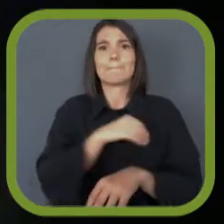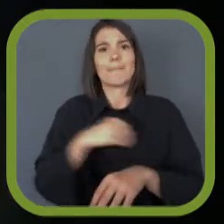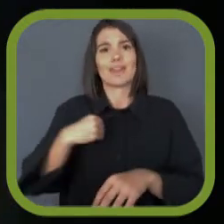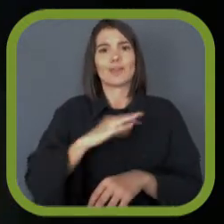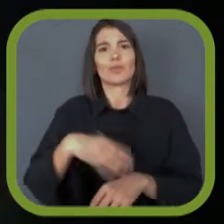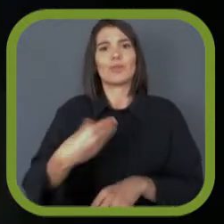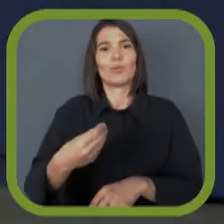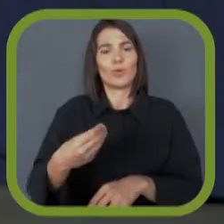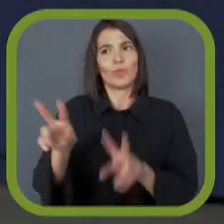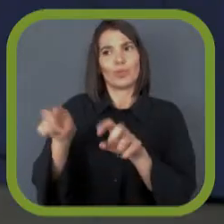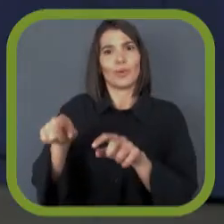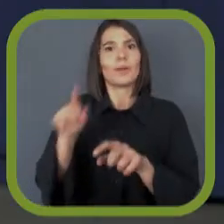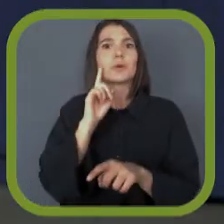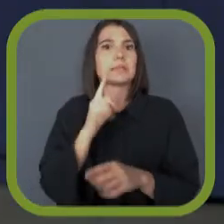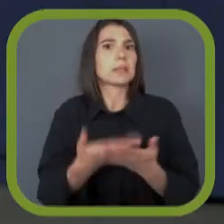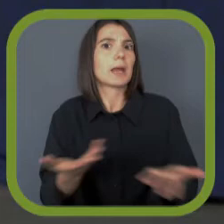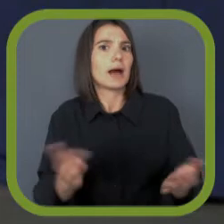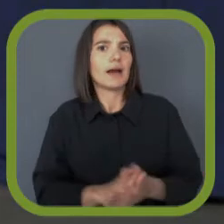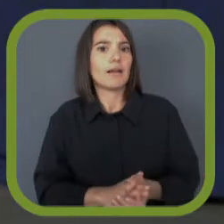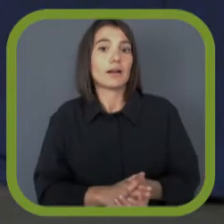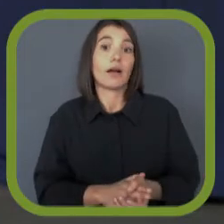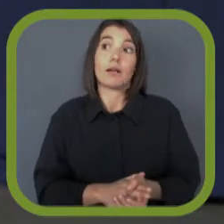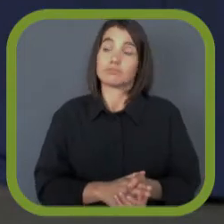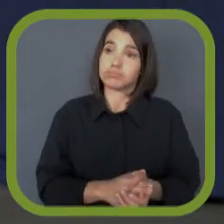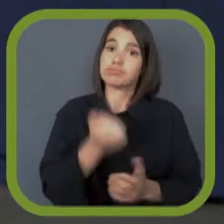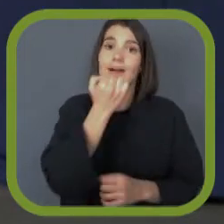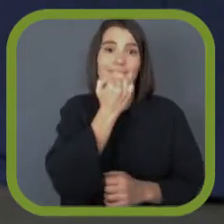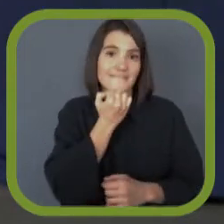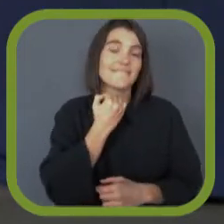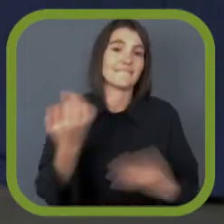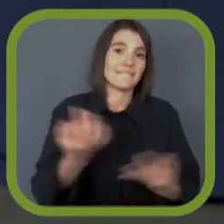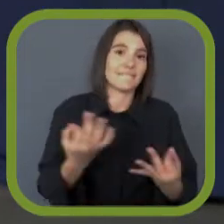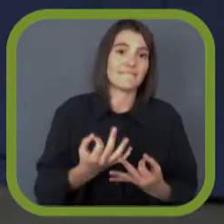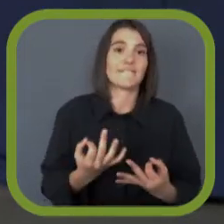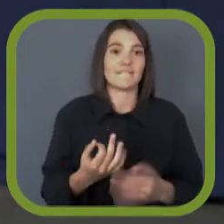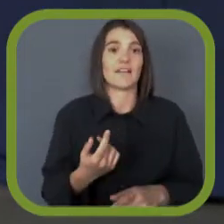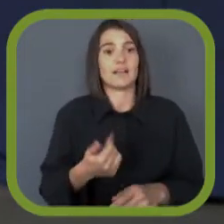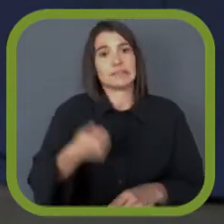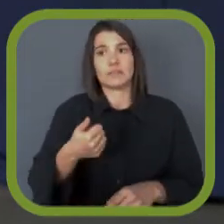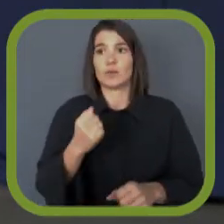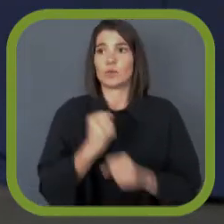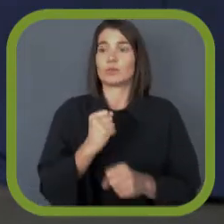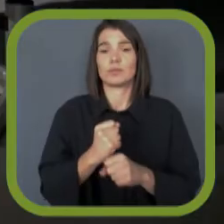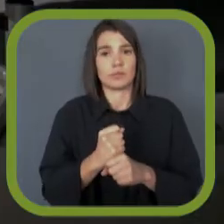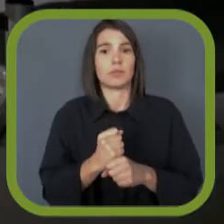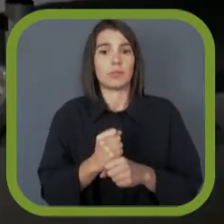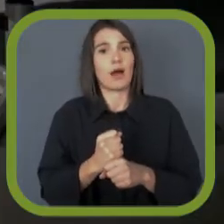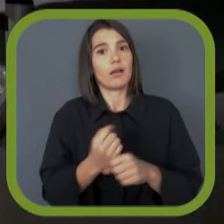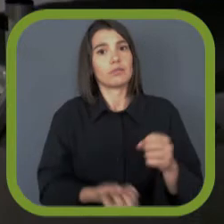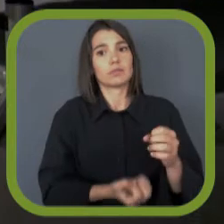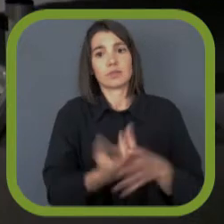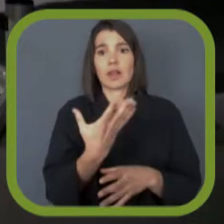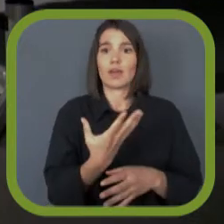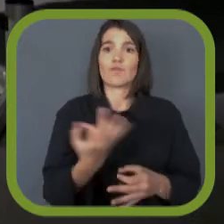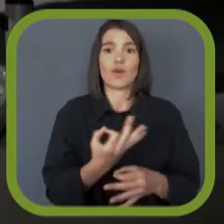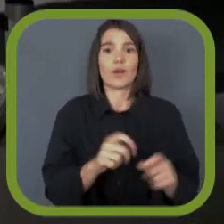mundo? Foi um motivo de muita satisfação, acima de tudo ver que o trabalho